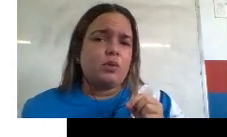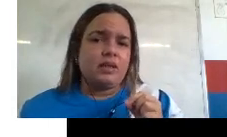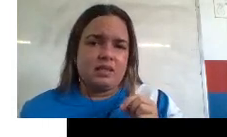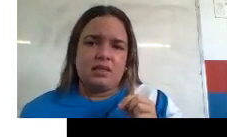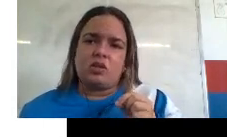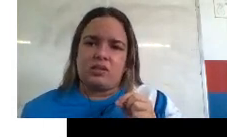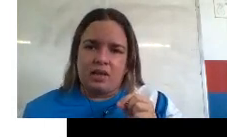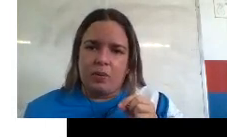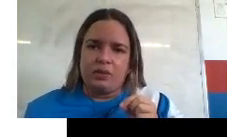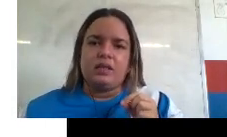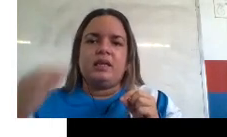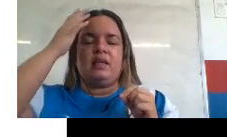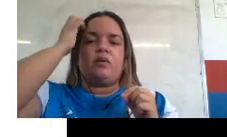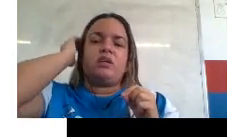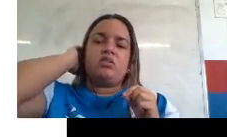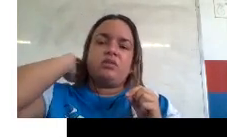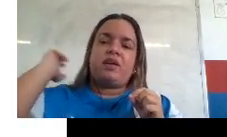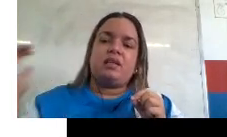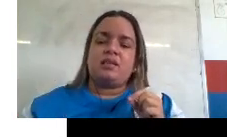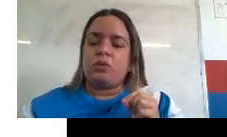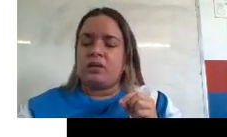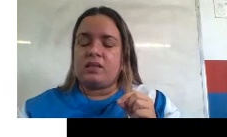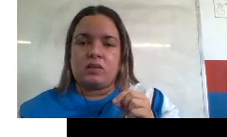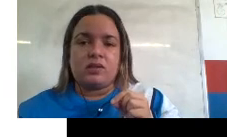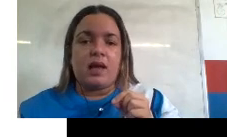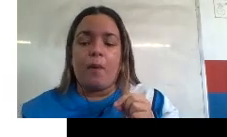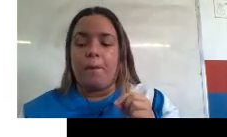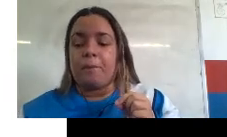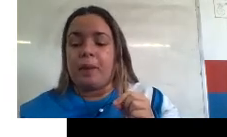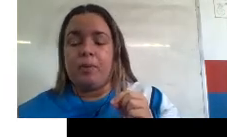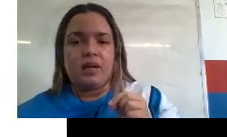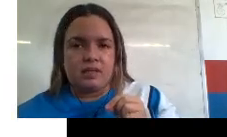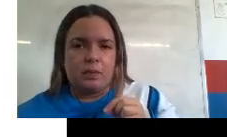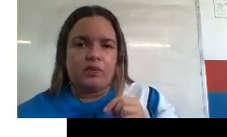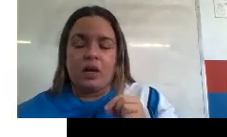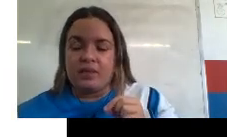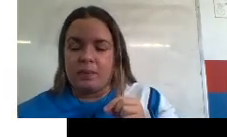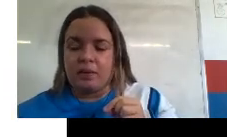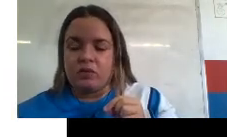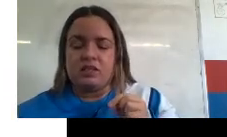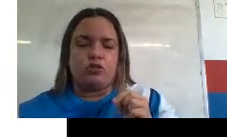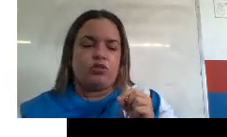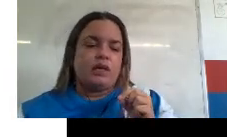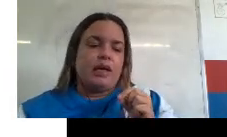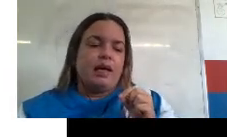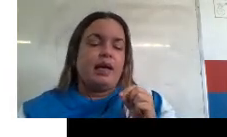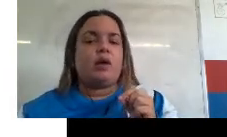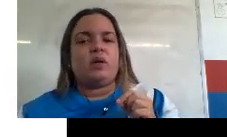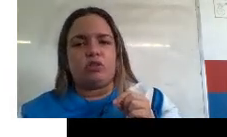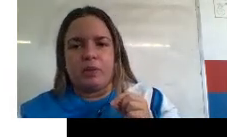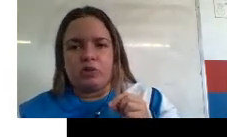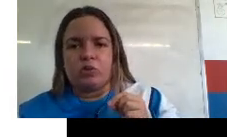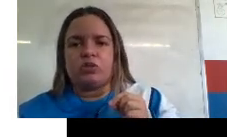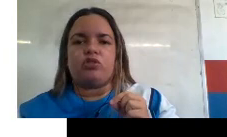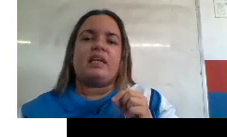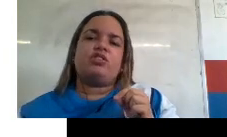Direito à segurança social. Quando a gente fala em segurança social, por exemplo, vou dar um exemplo a vocês.